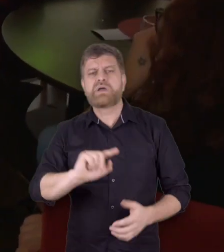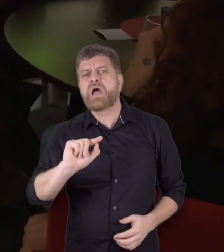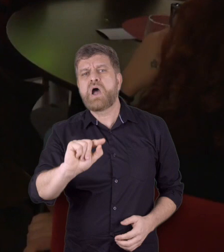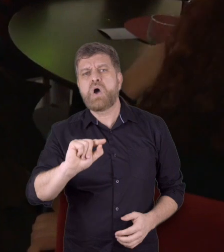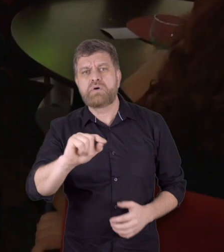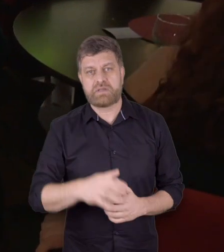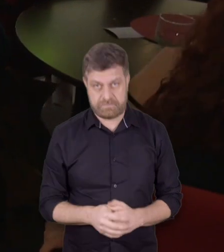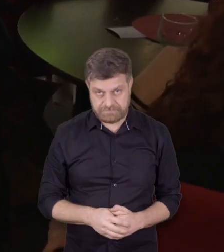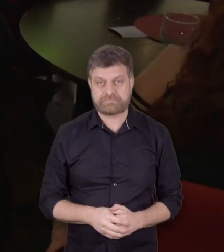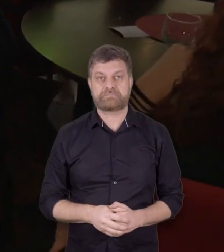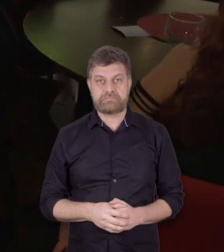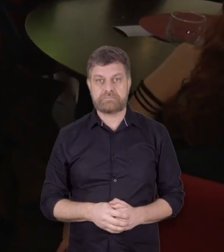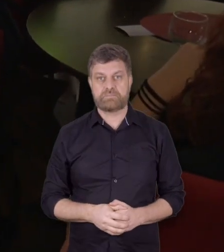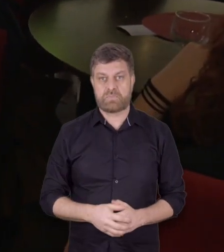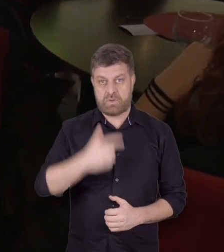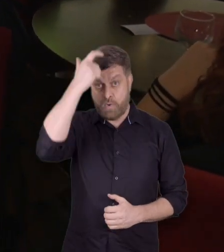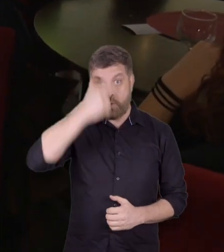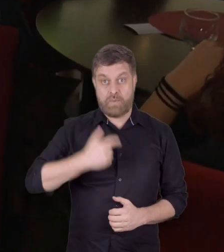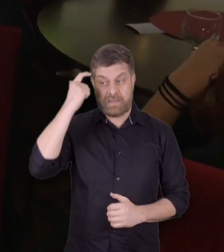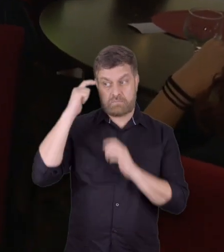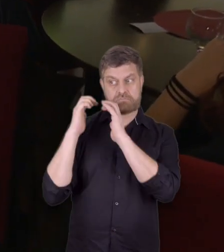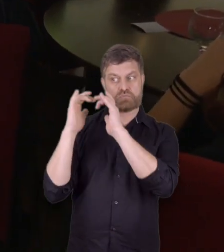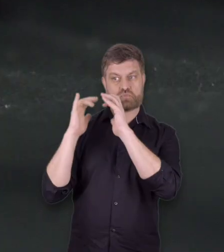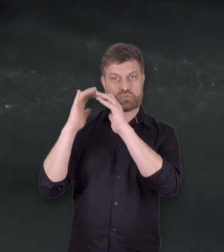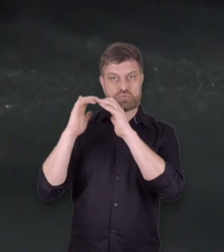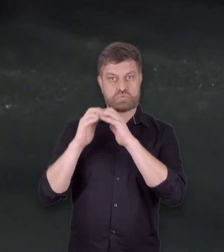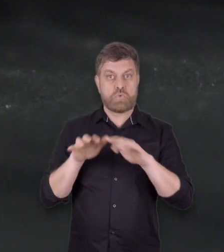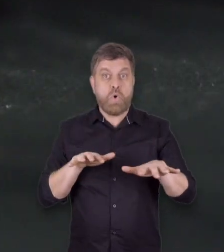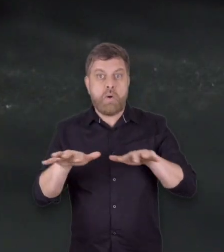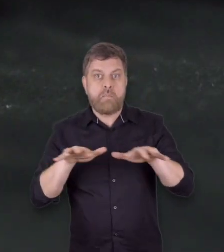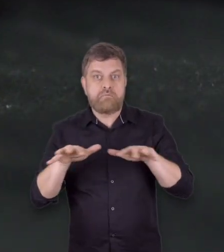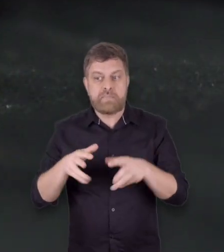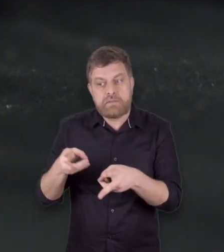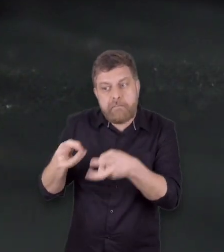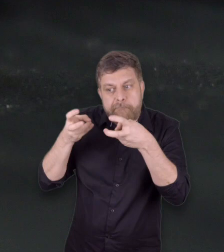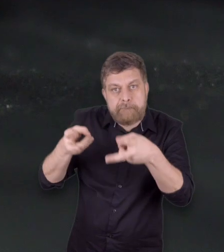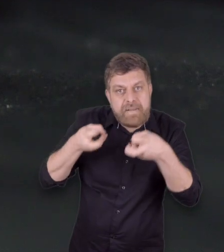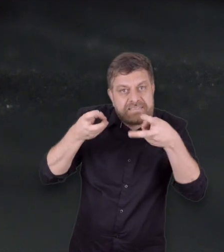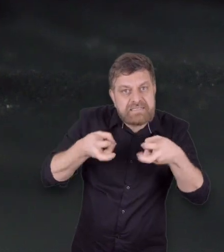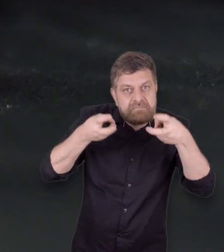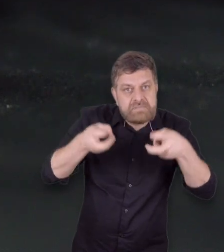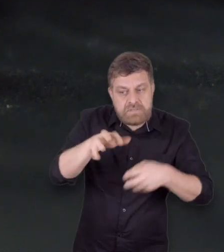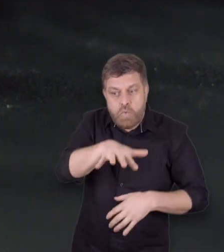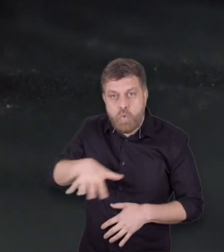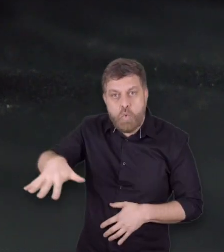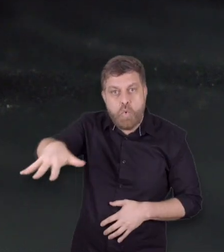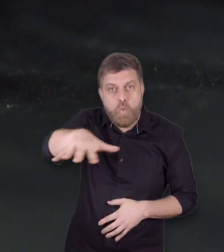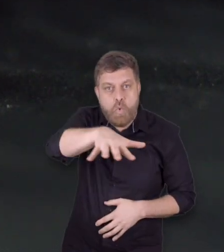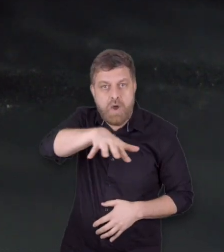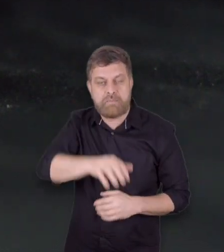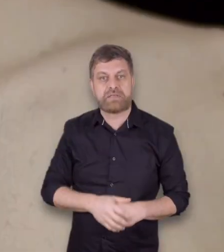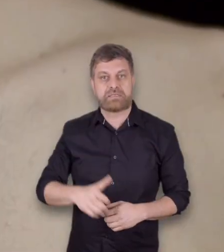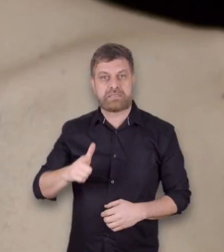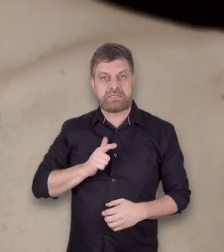significa que, de acordo com o seu sistema sensório-motor, com a sua capacidade de perceber o ambiente, um determinado organismo